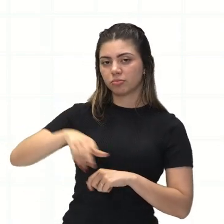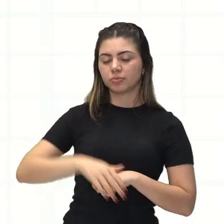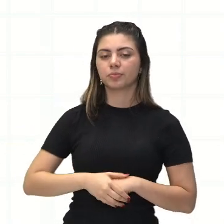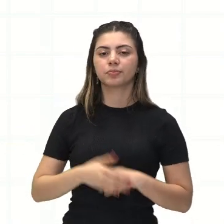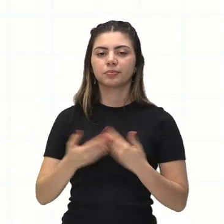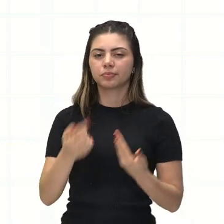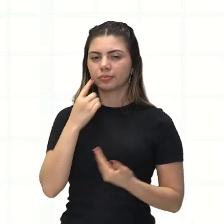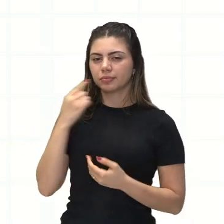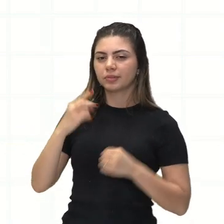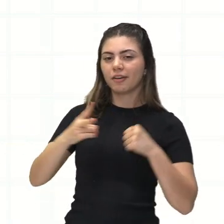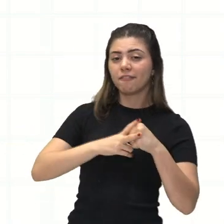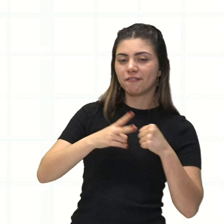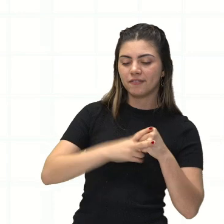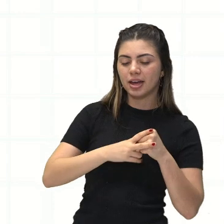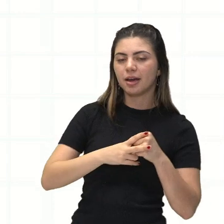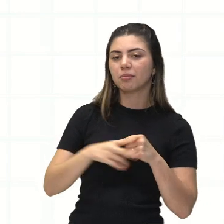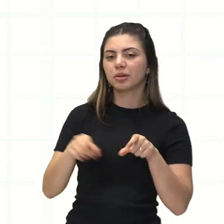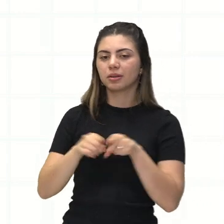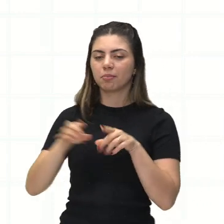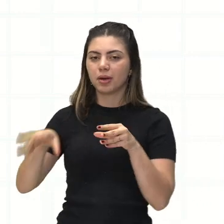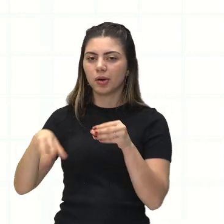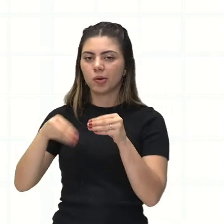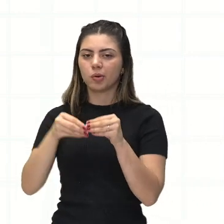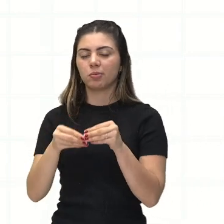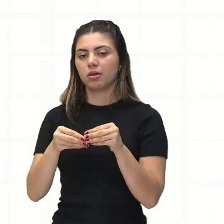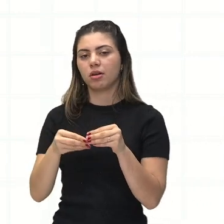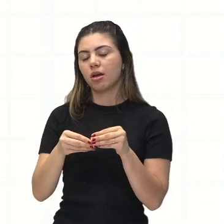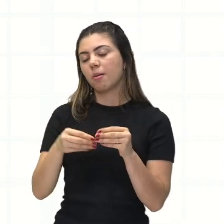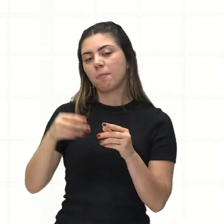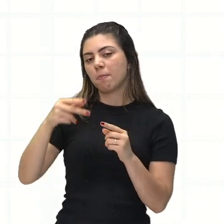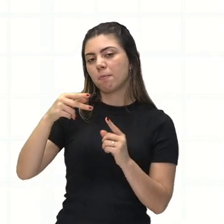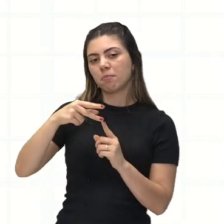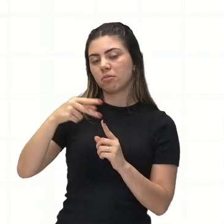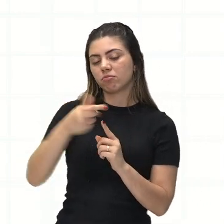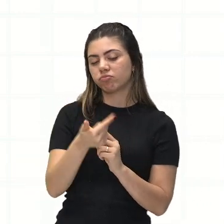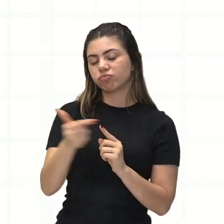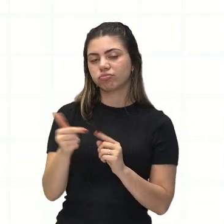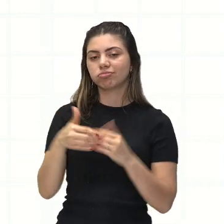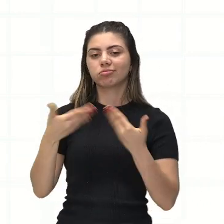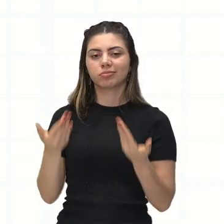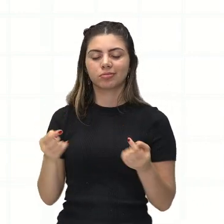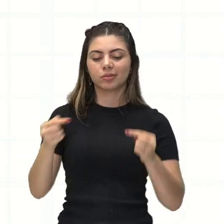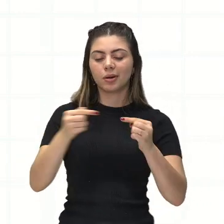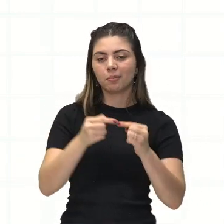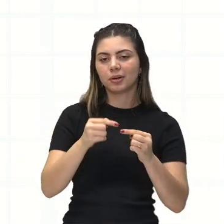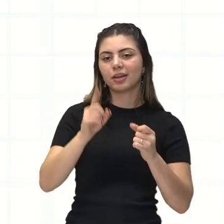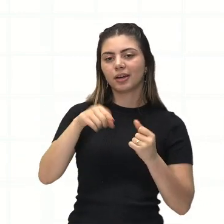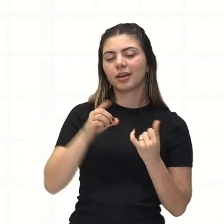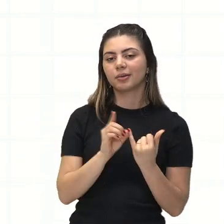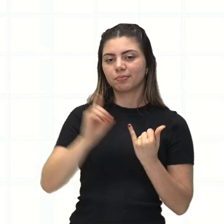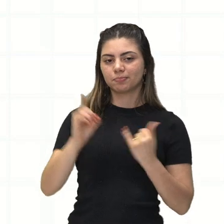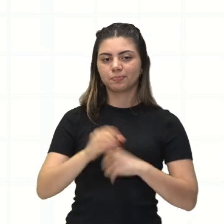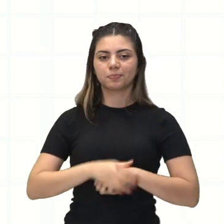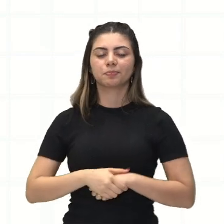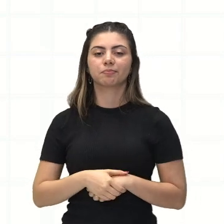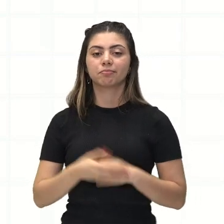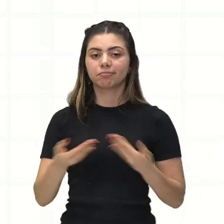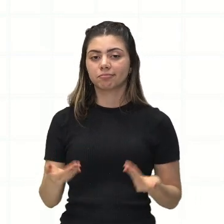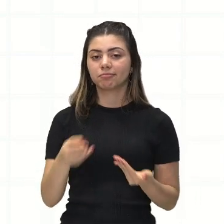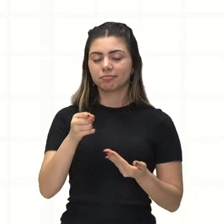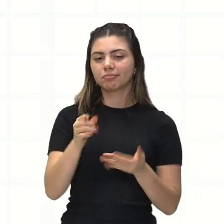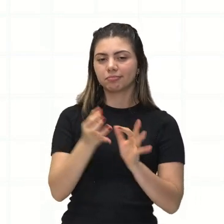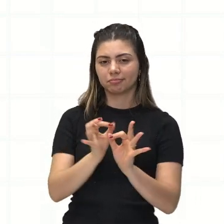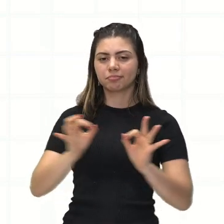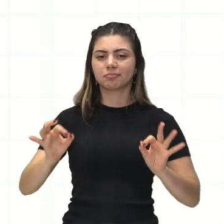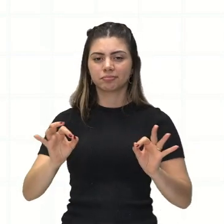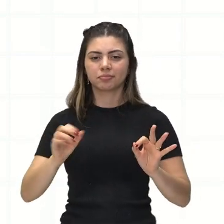esse complemento, eu não tenho uma preposição. Então eu vou chamar de objeto direto. Nesta frase, o lixo da praia é